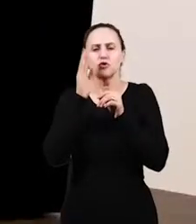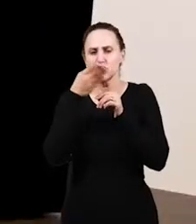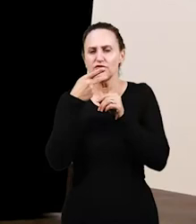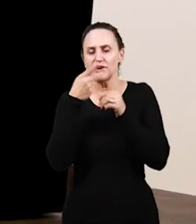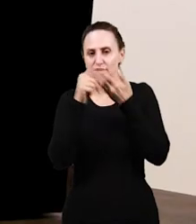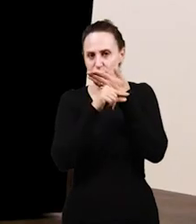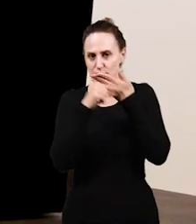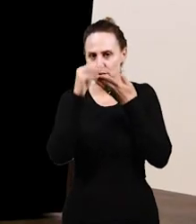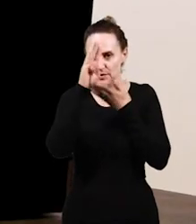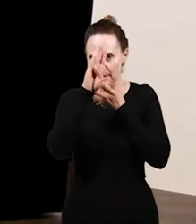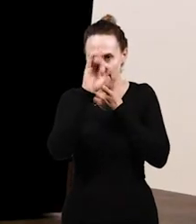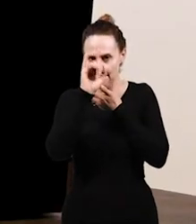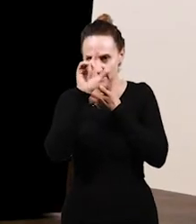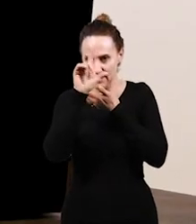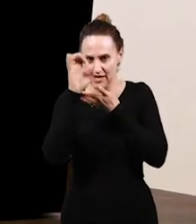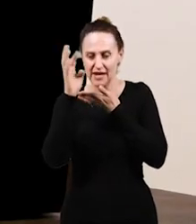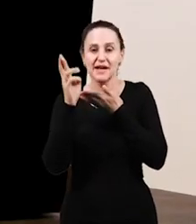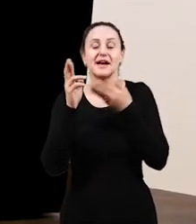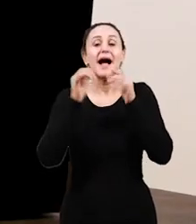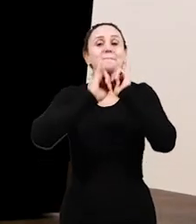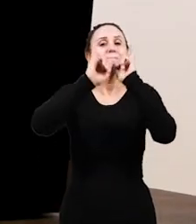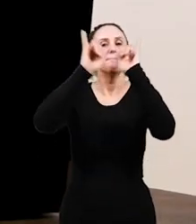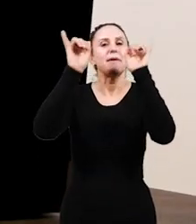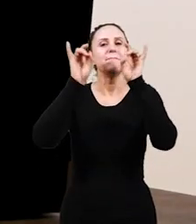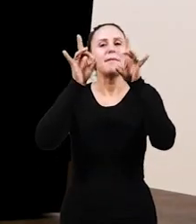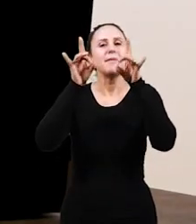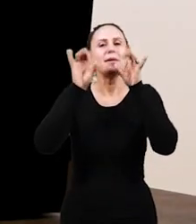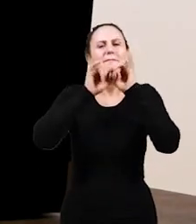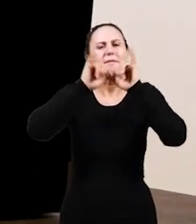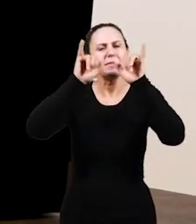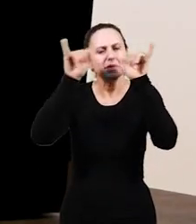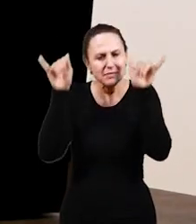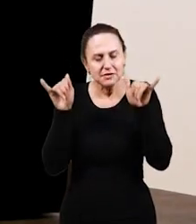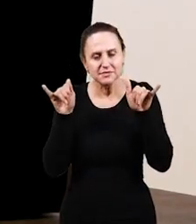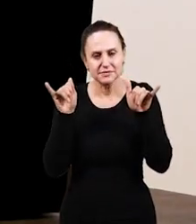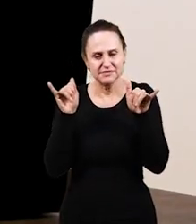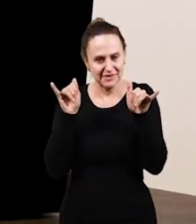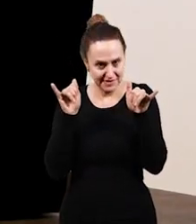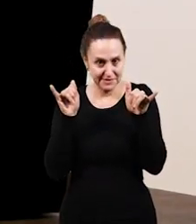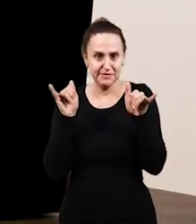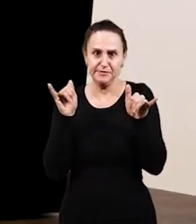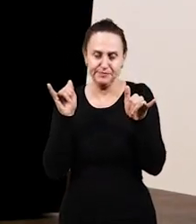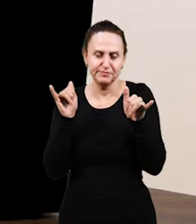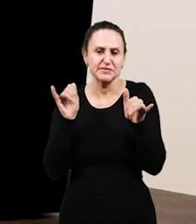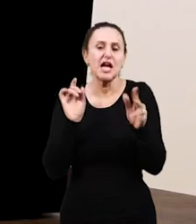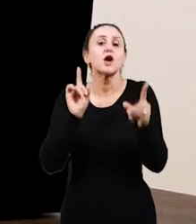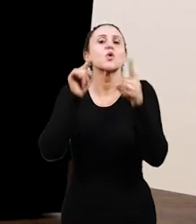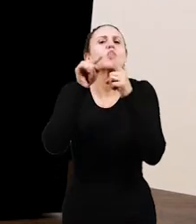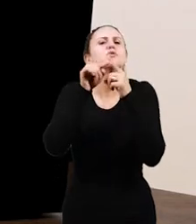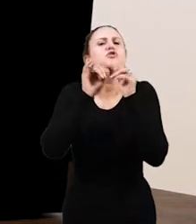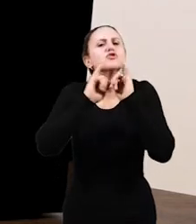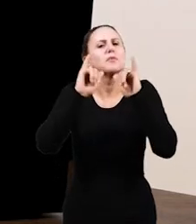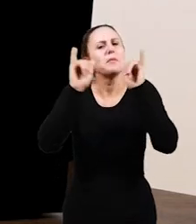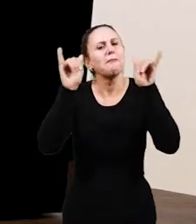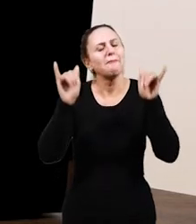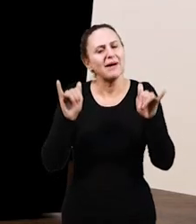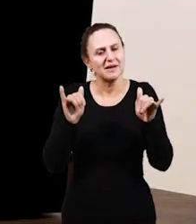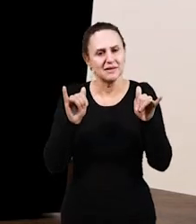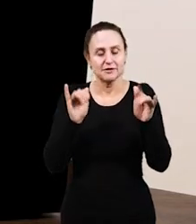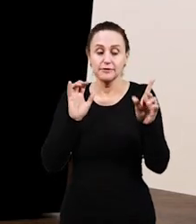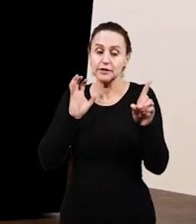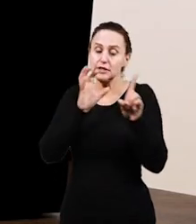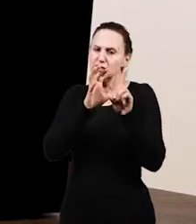Biller né a propaganda é um bom exemplo disso é qual qual é o qual é o objetivo da propaganda